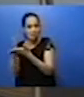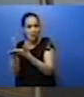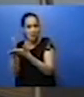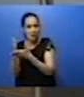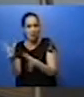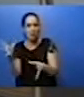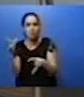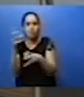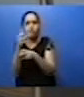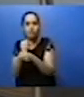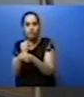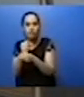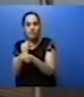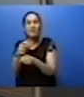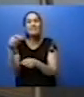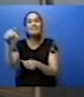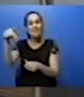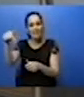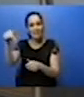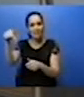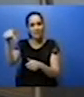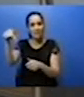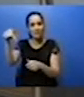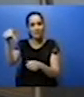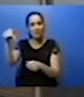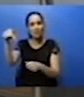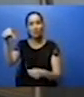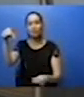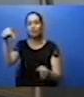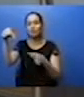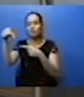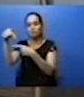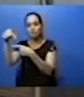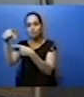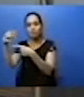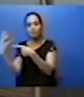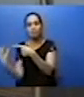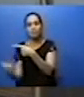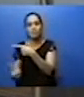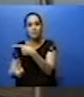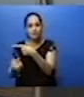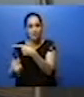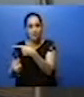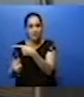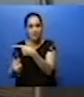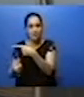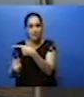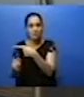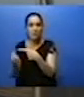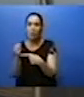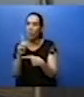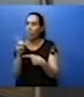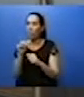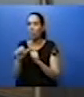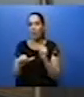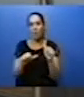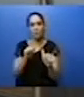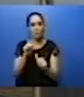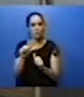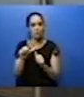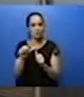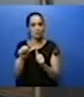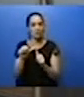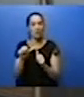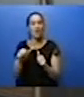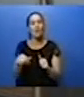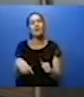de algo que foi dividido em seis por isso denominador não muda ele